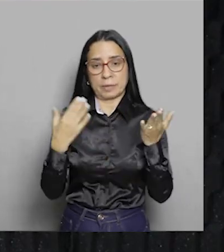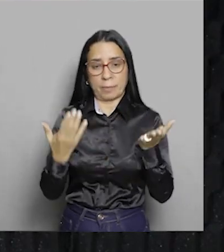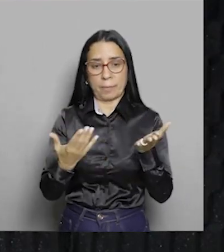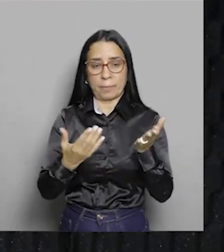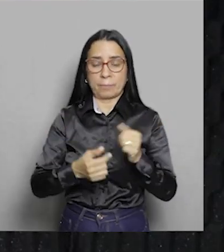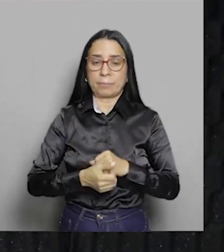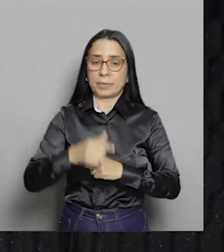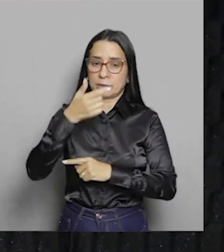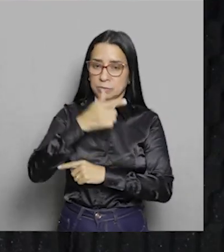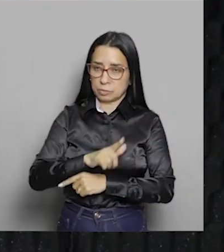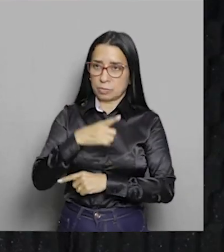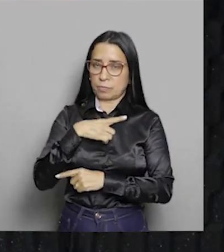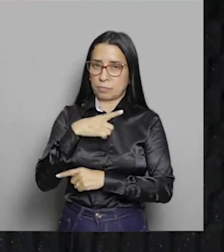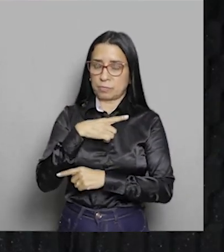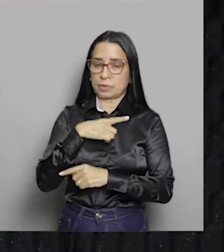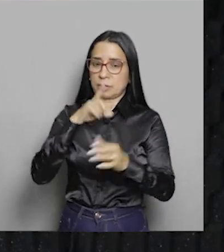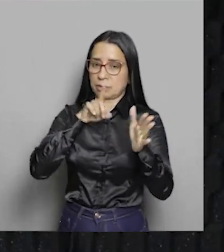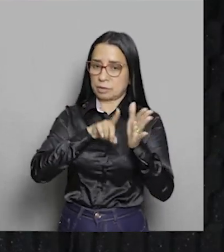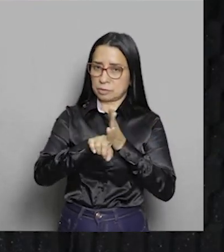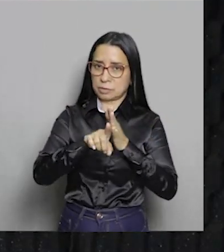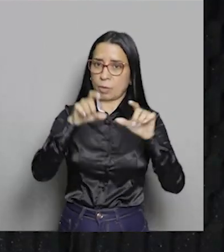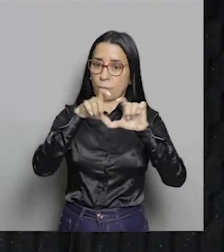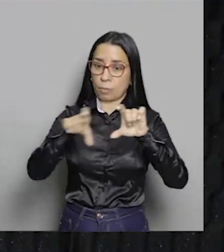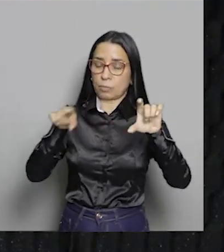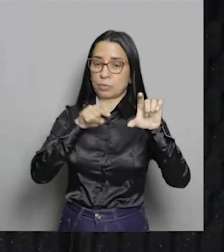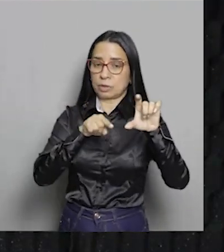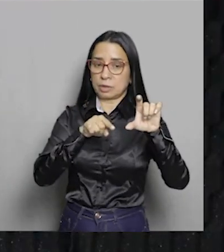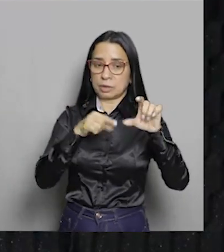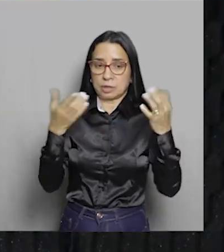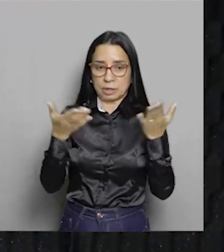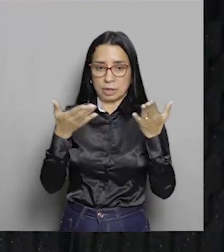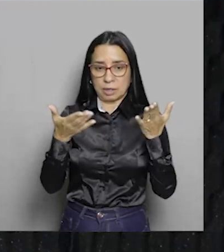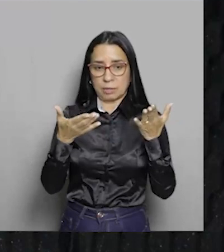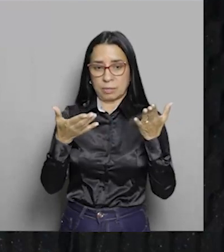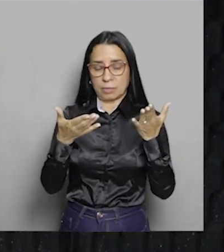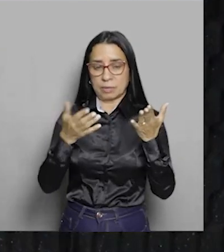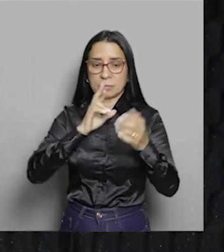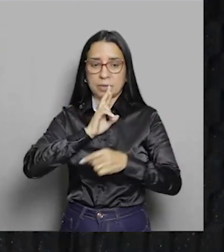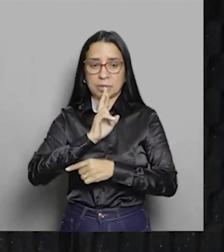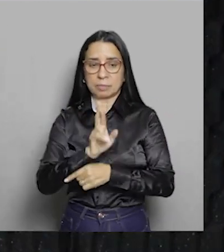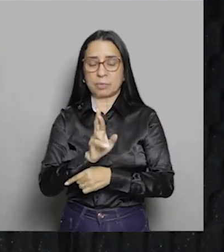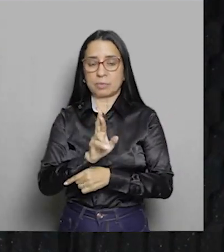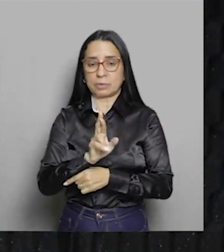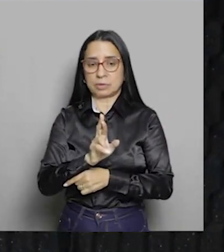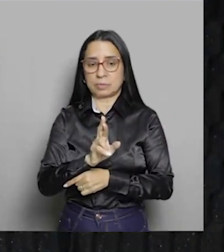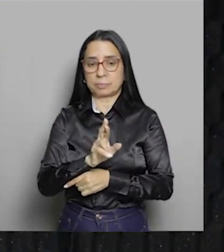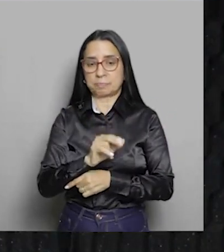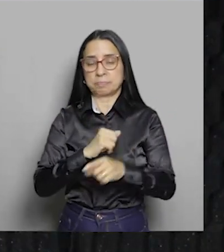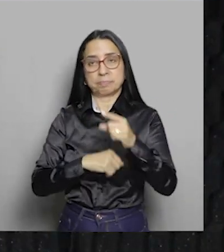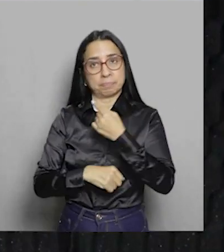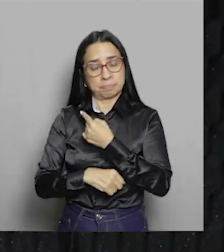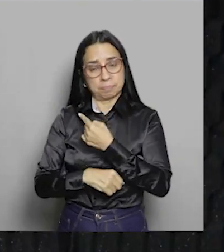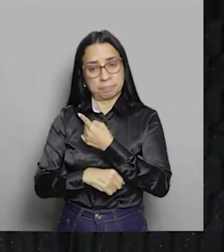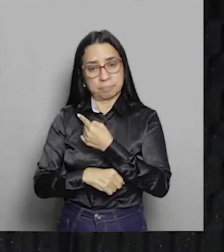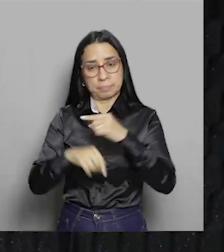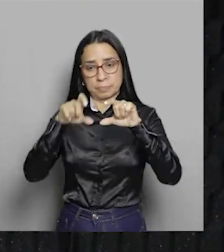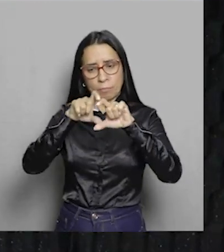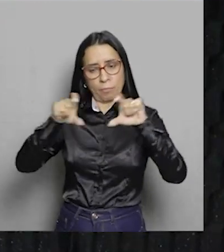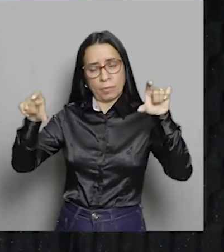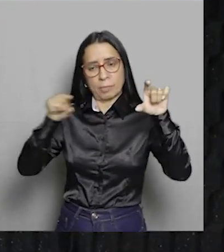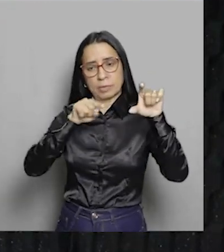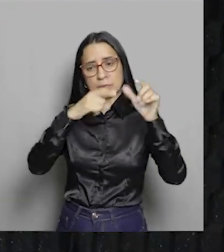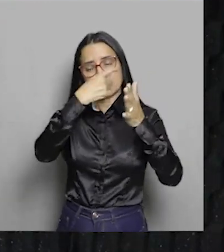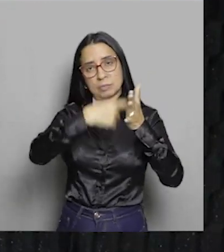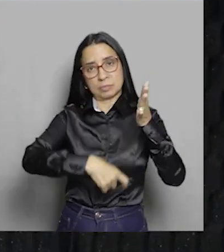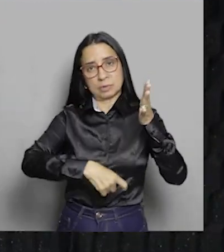gente novamente tem aqui, né, o texto e vamos direto para o comando. Nos termos apresentados do texto e